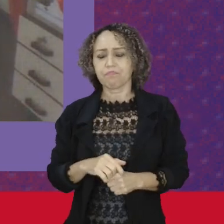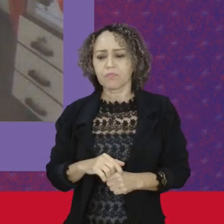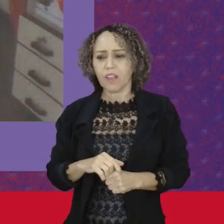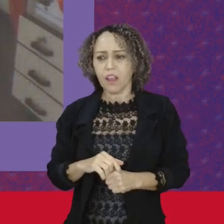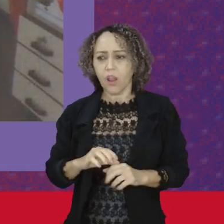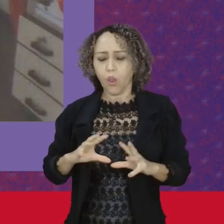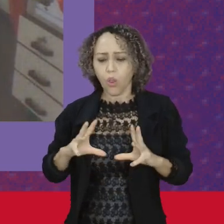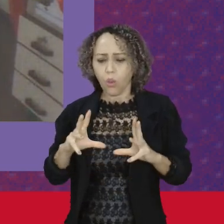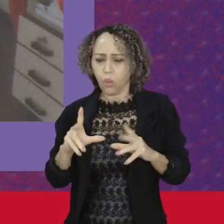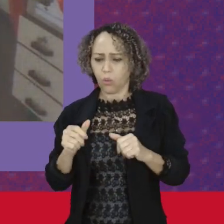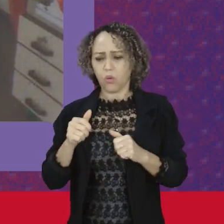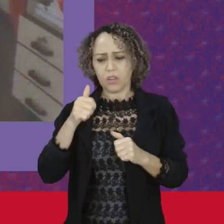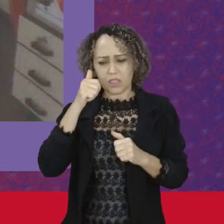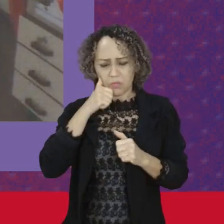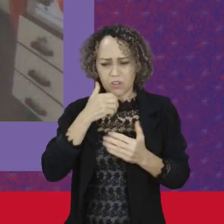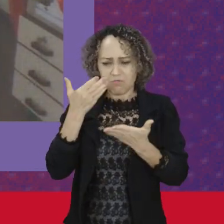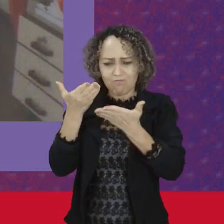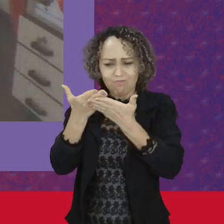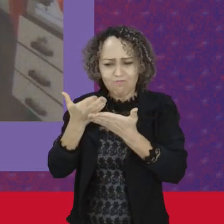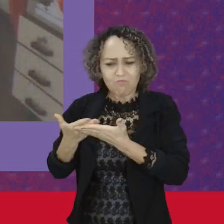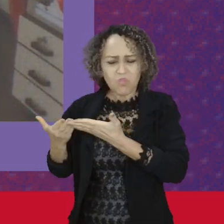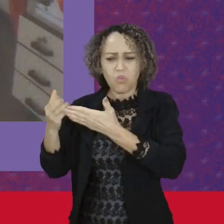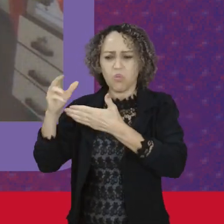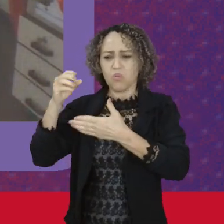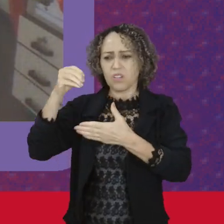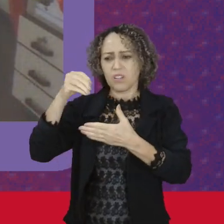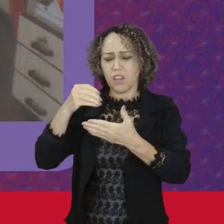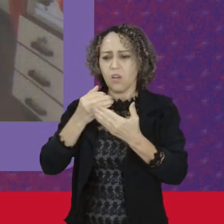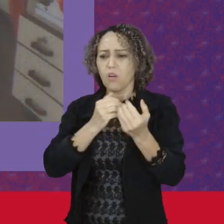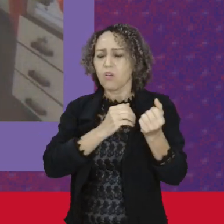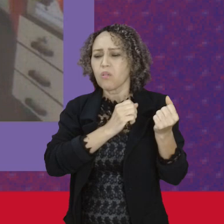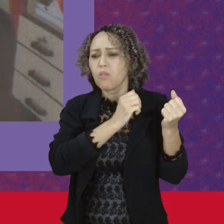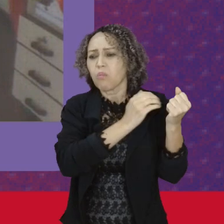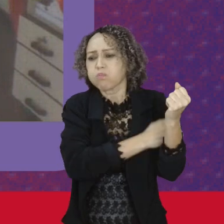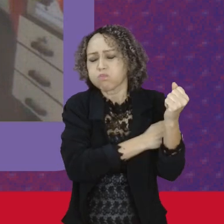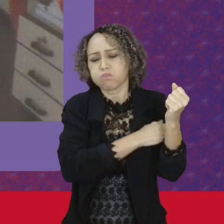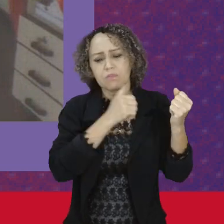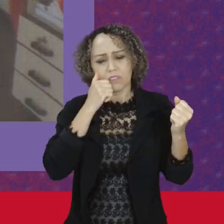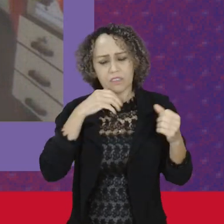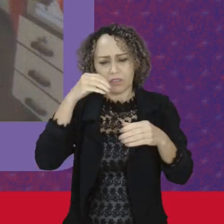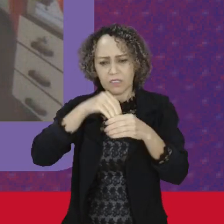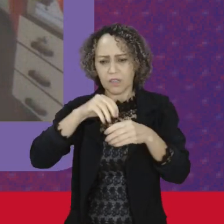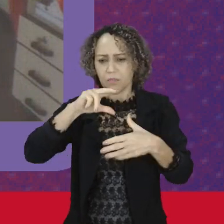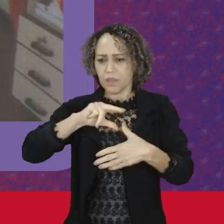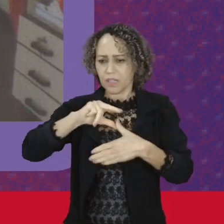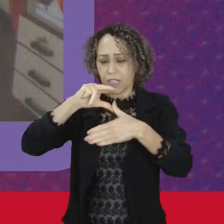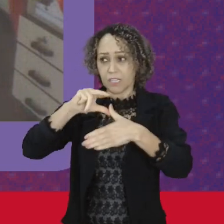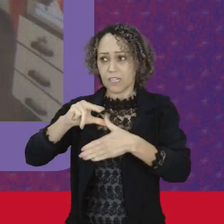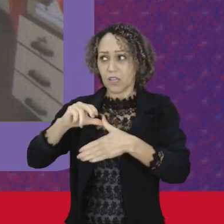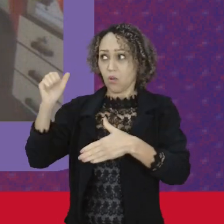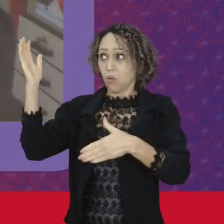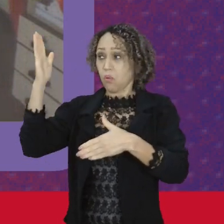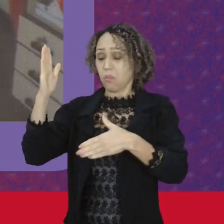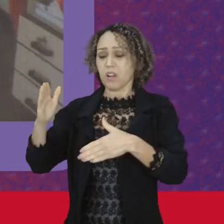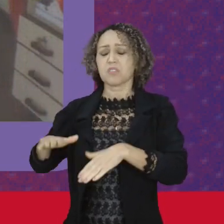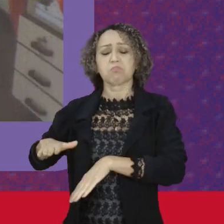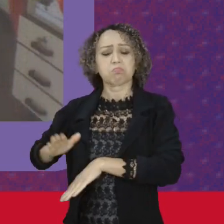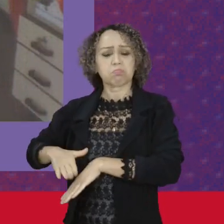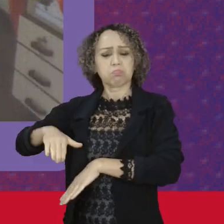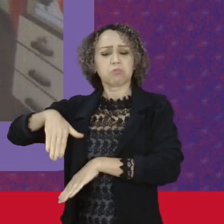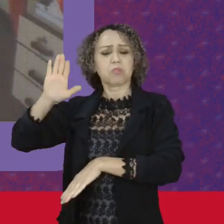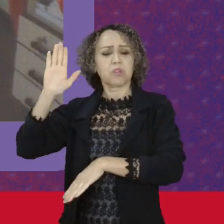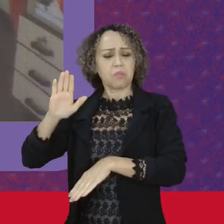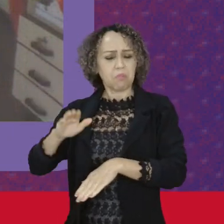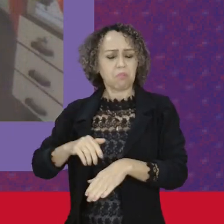que estudam, né, esses feminismos da América Latina falam que o Brasil foi o que mais produziu a imprensa feminista nesse